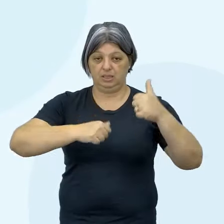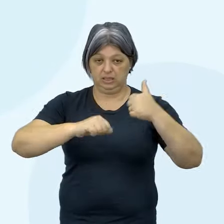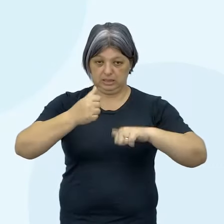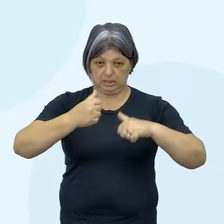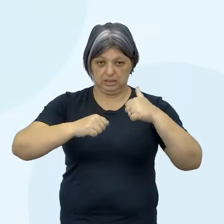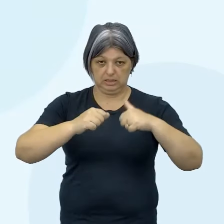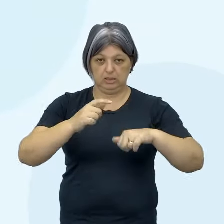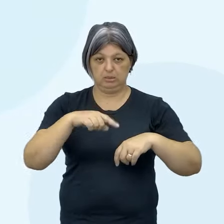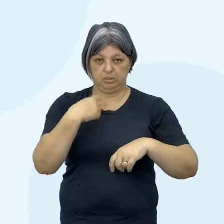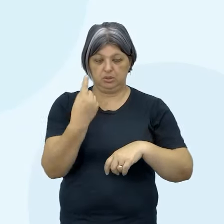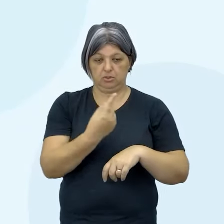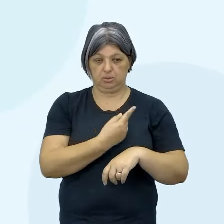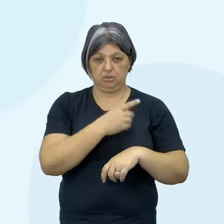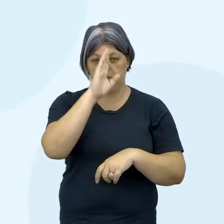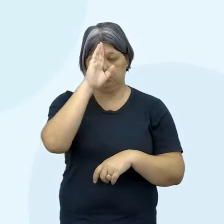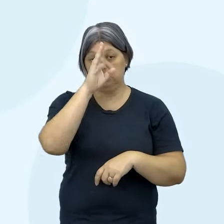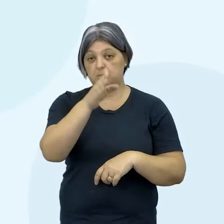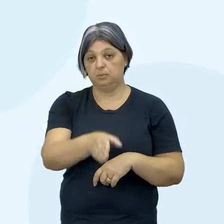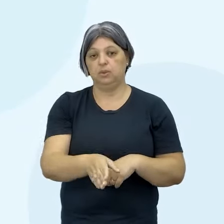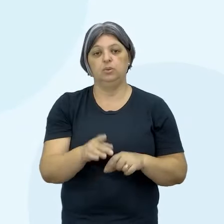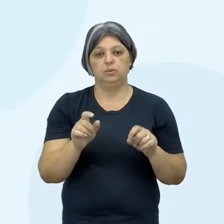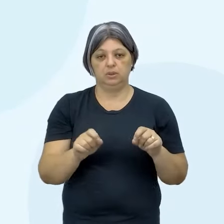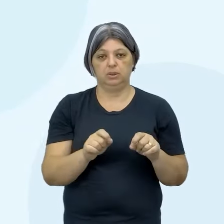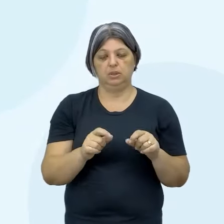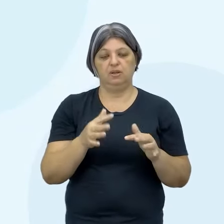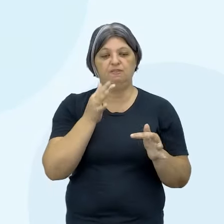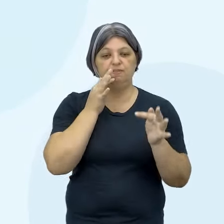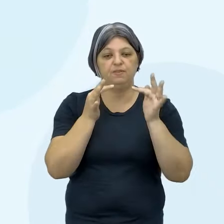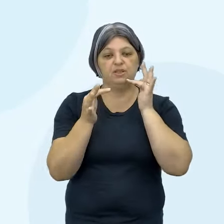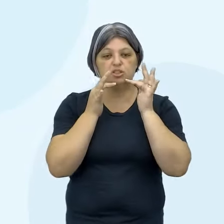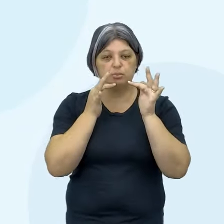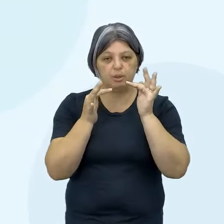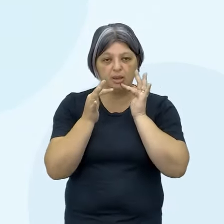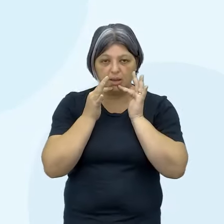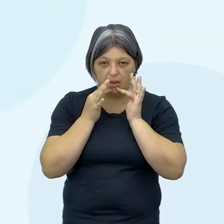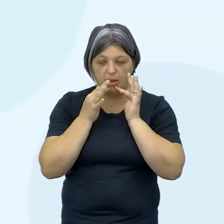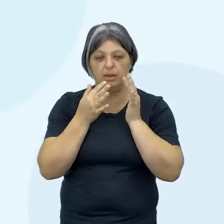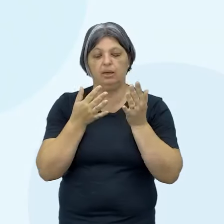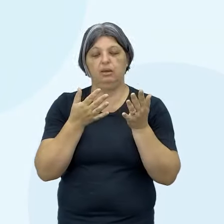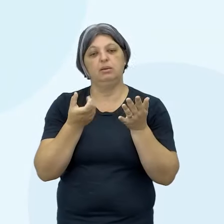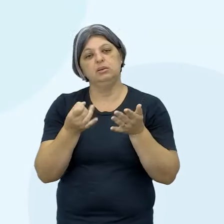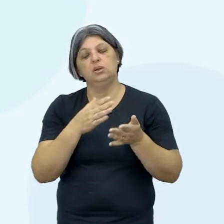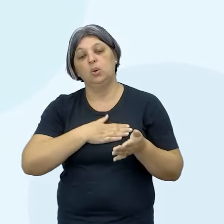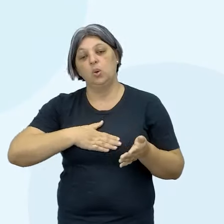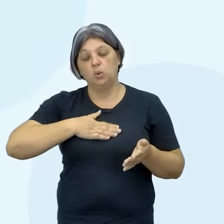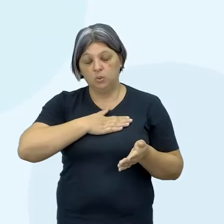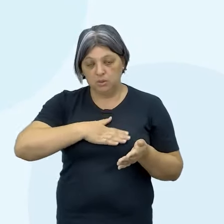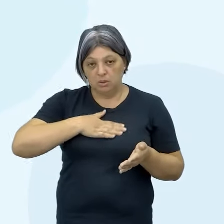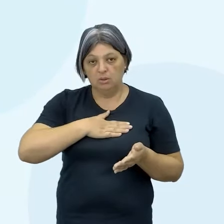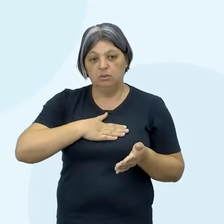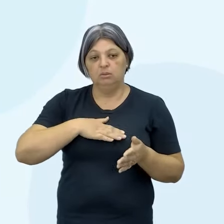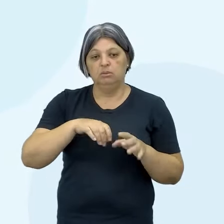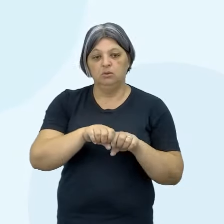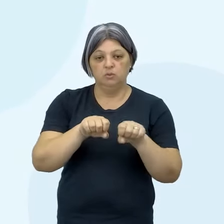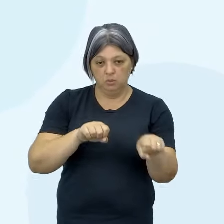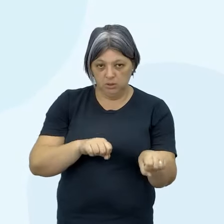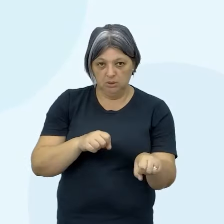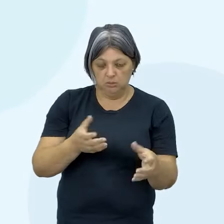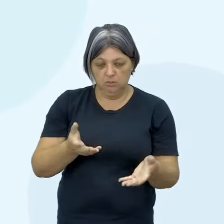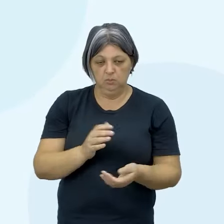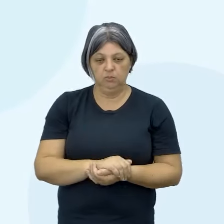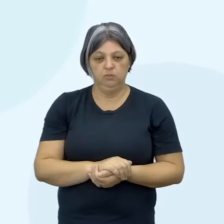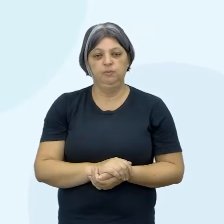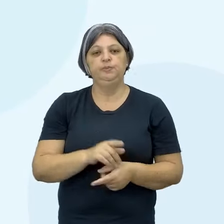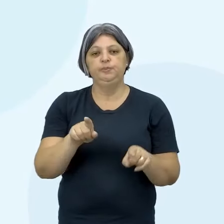gente, principalmente dando um feedback pra gente, né? Se vocês gostaram da formação, e também trazendo